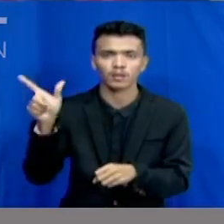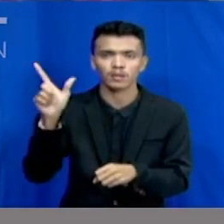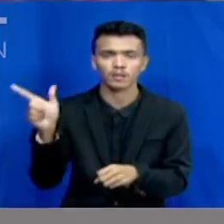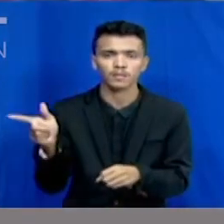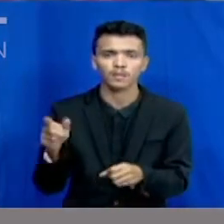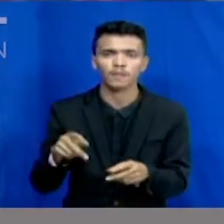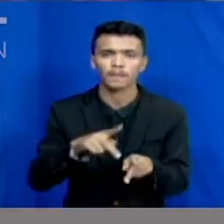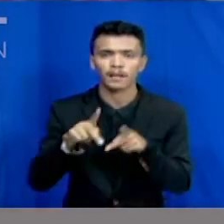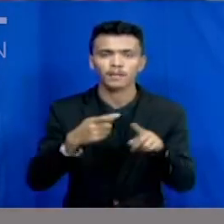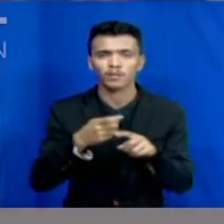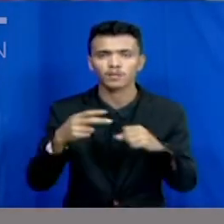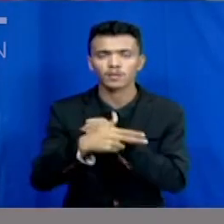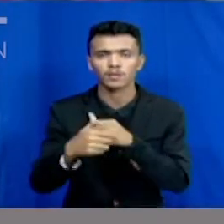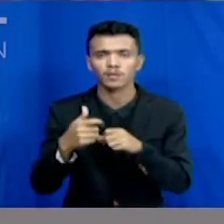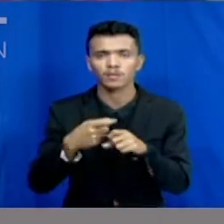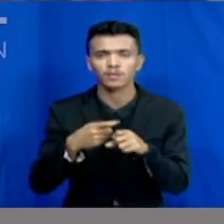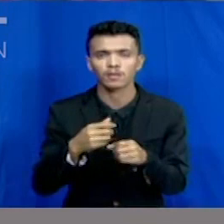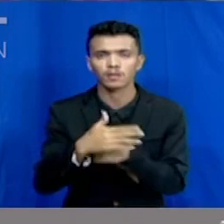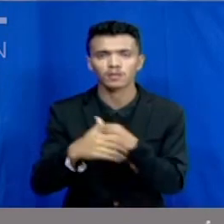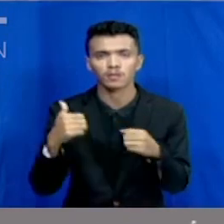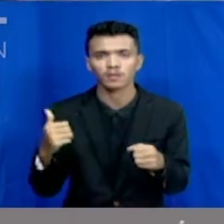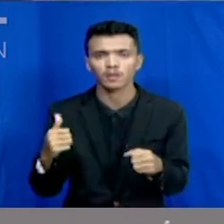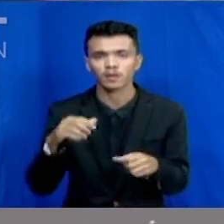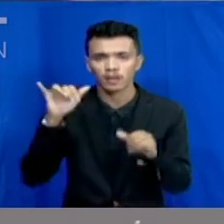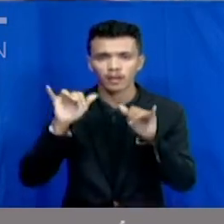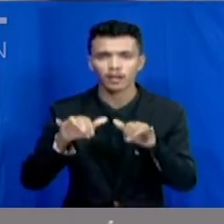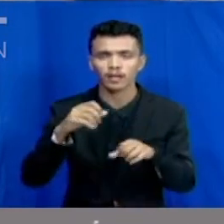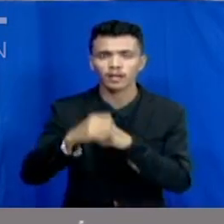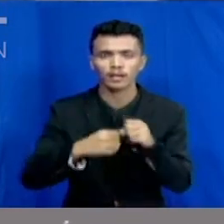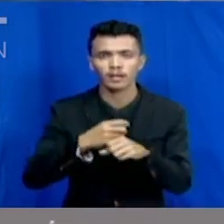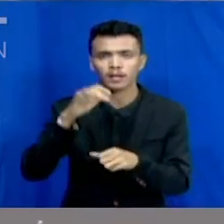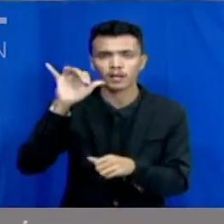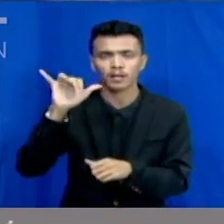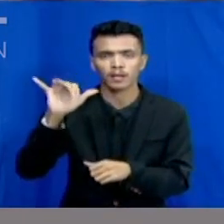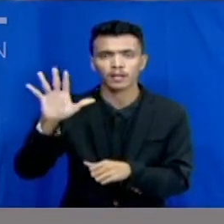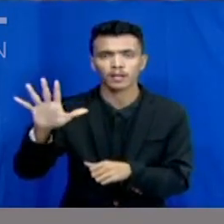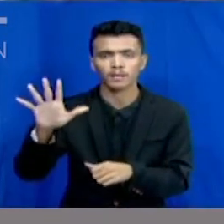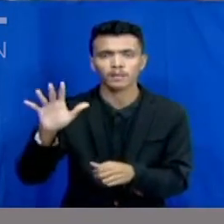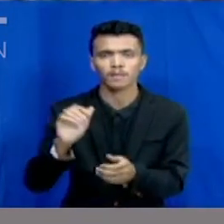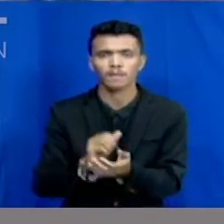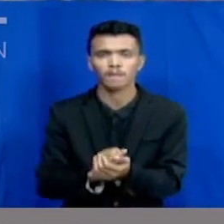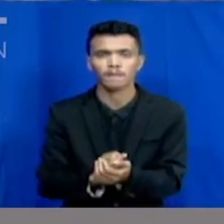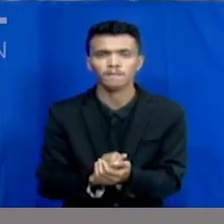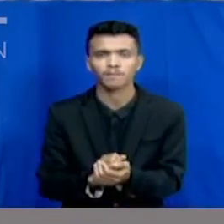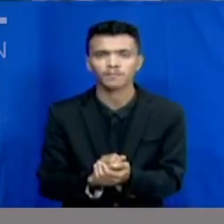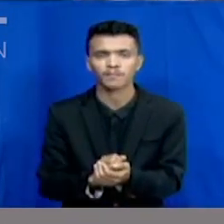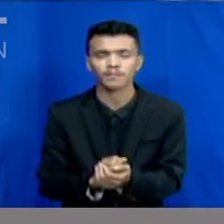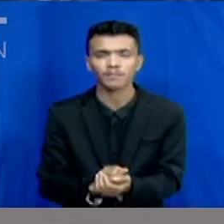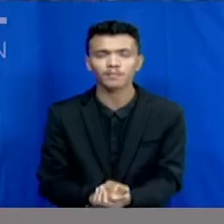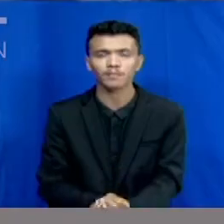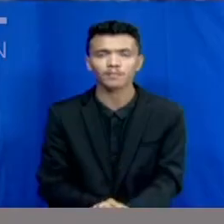cidadão estrangeiro kabin ho timoroan, mais ou menos tina lima, naturalização no alto relevante no mos